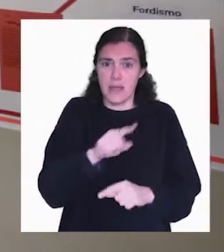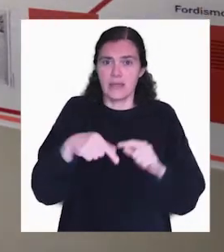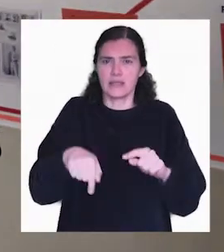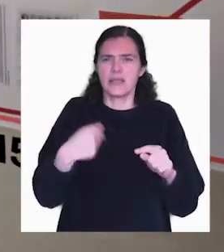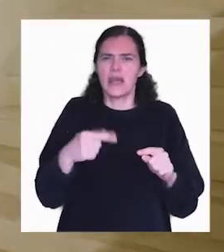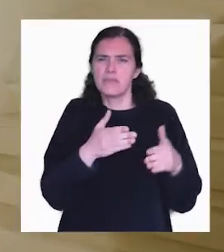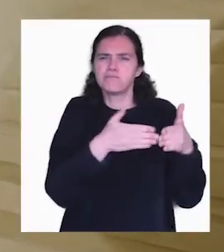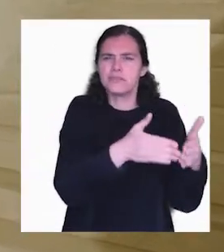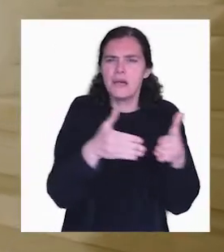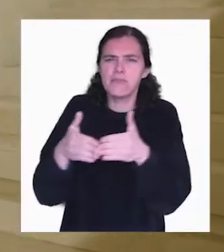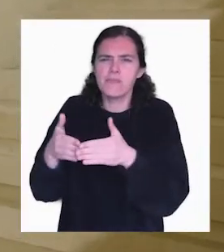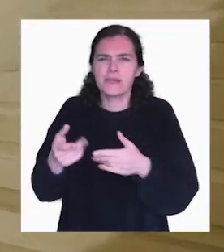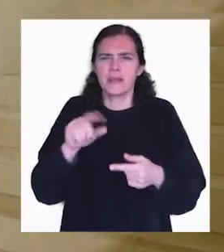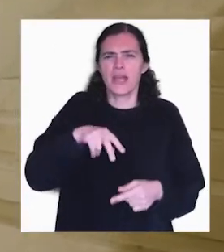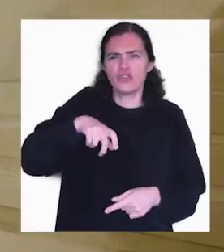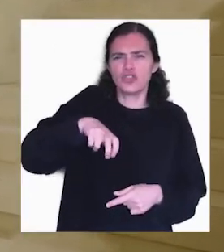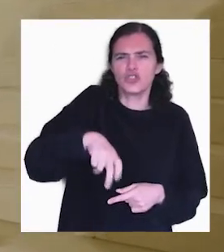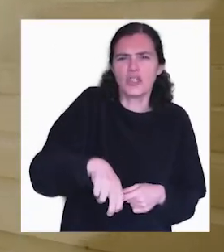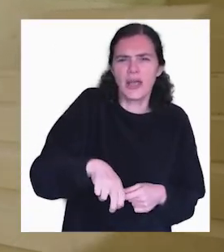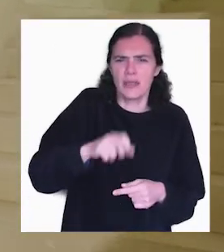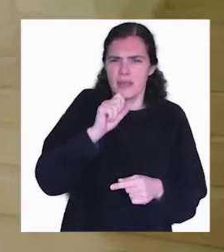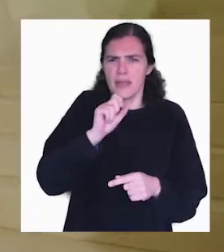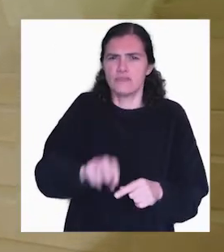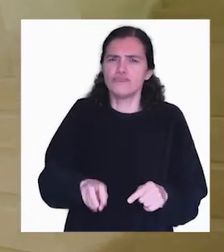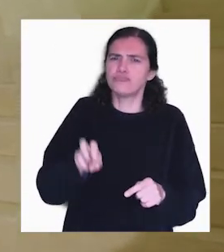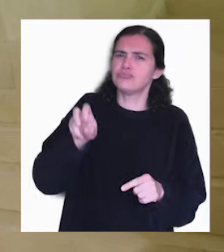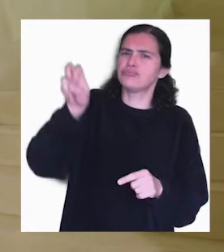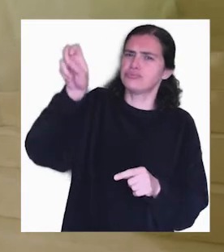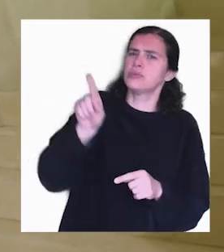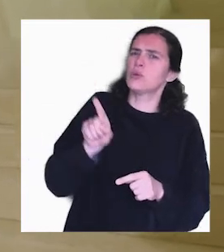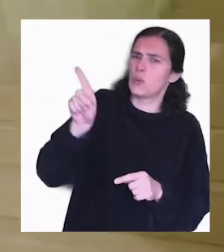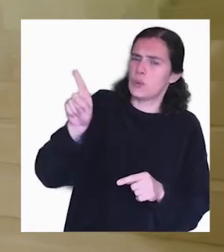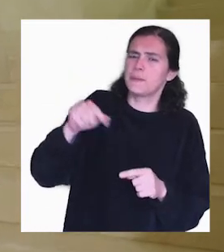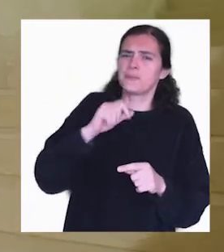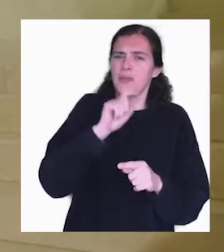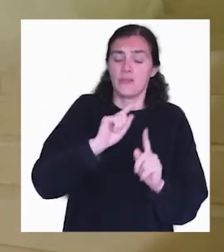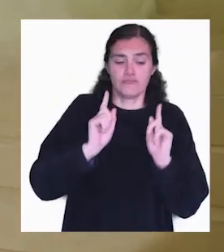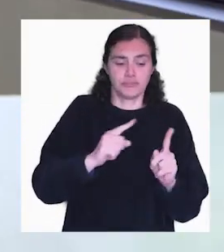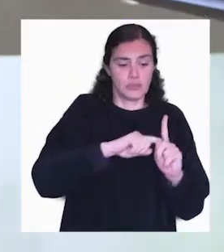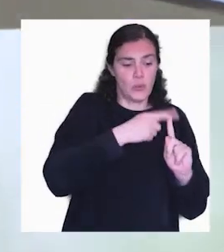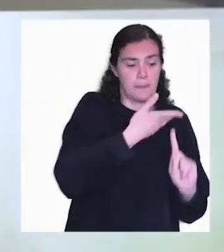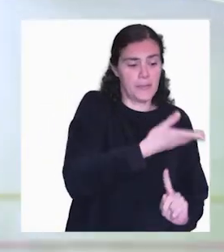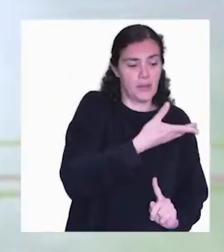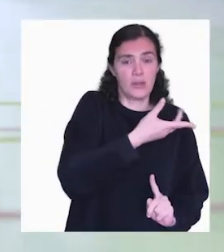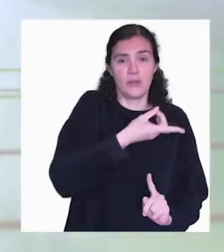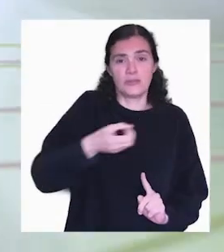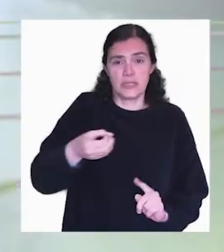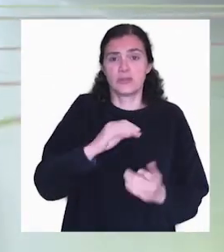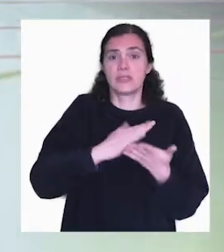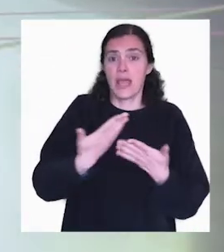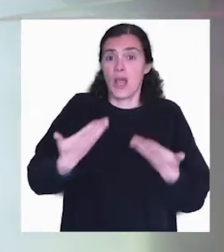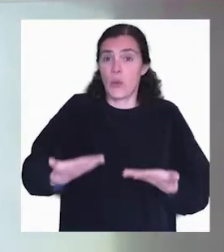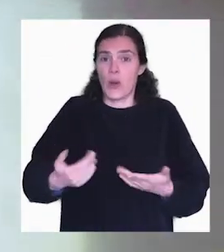os recantos e a escada que nos levam lá acima, prolonga-se de 1900 até ao presente, ocupando